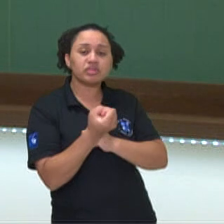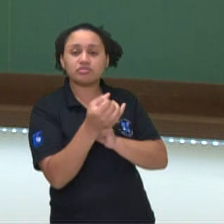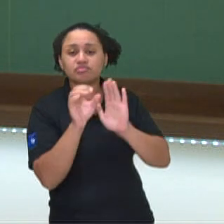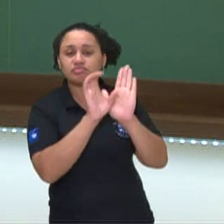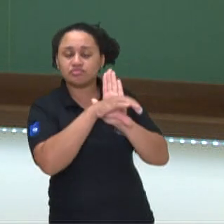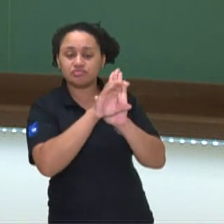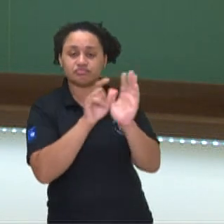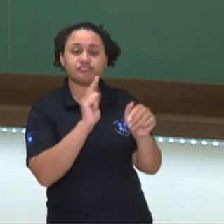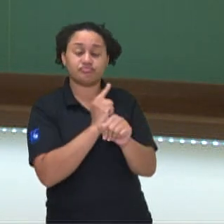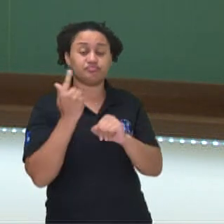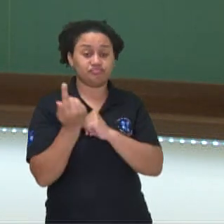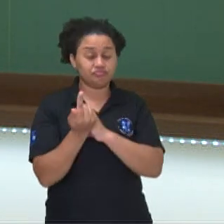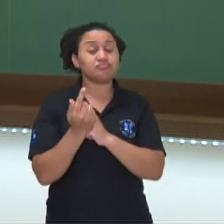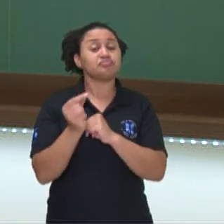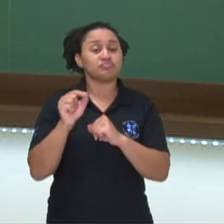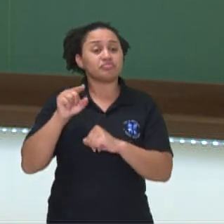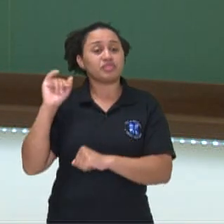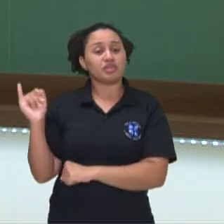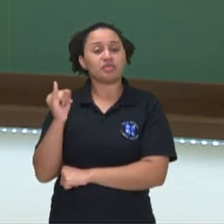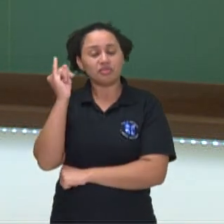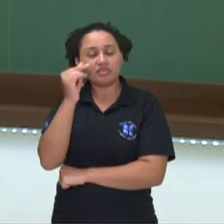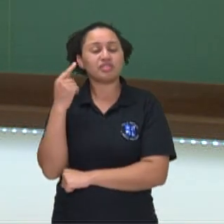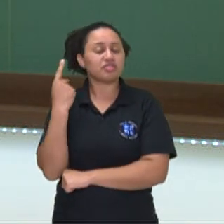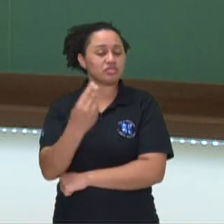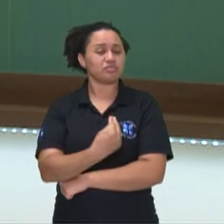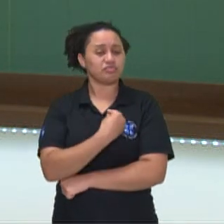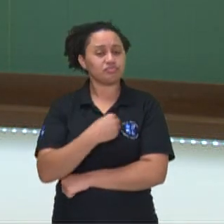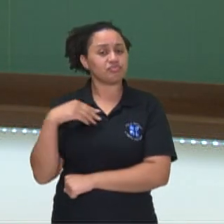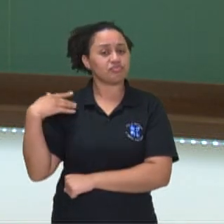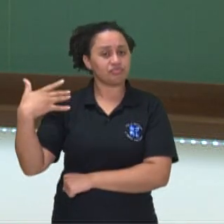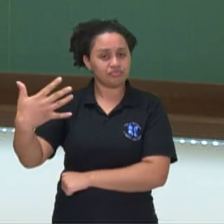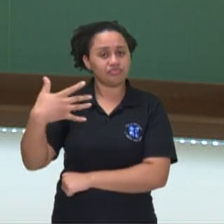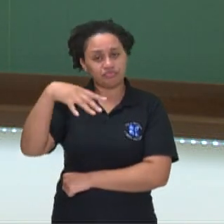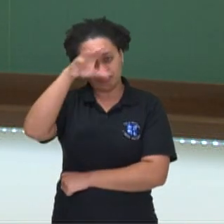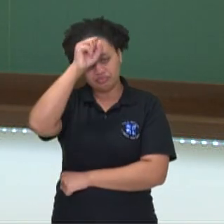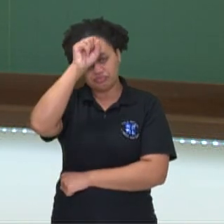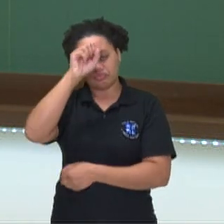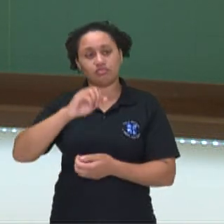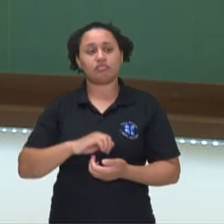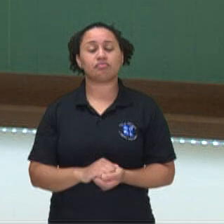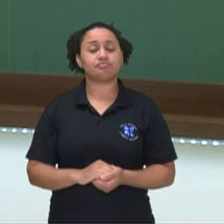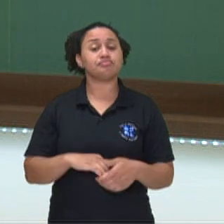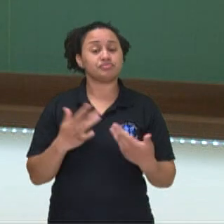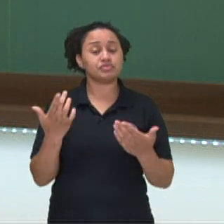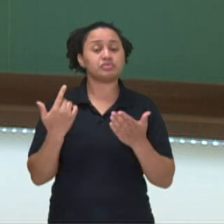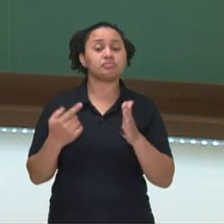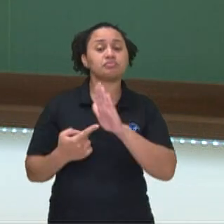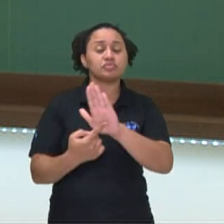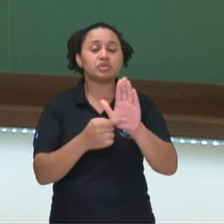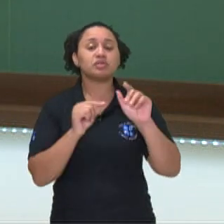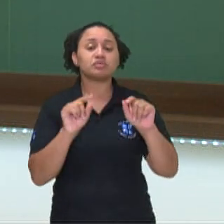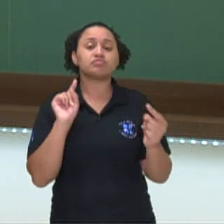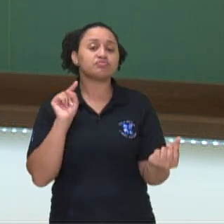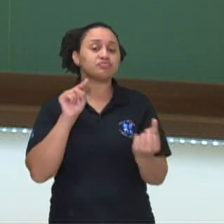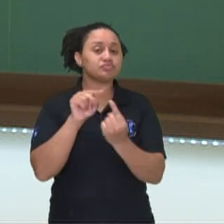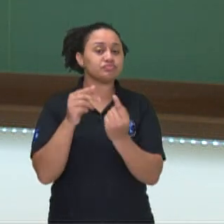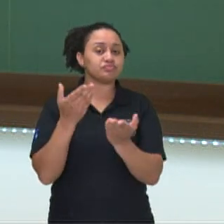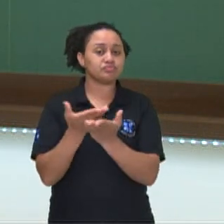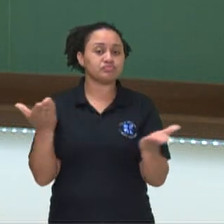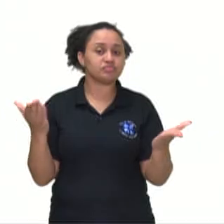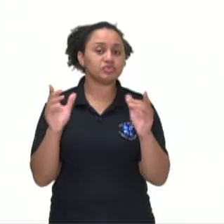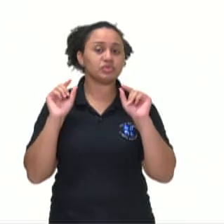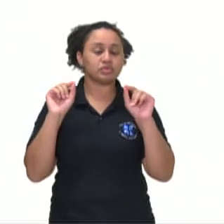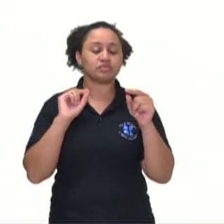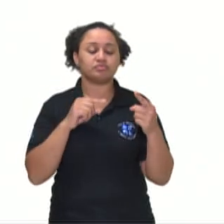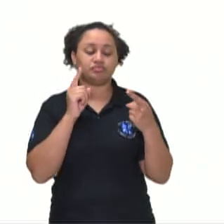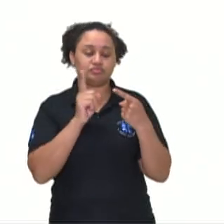conceitos geográficos que serão fundamentais aí para a sua vida. E para isso nós já queremos apresentar para você os objetivos da nossa aula de hoje,